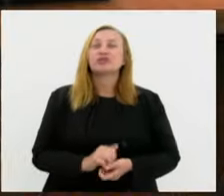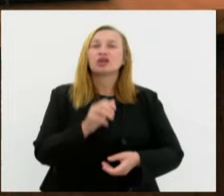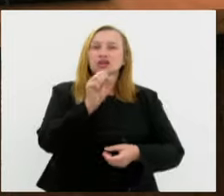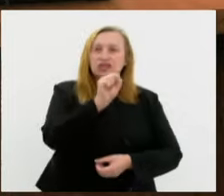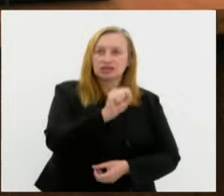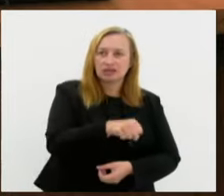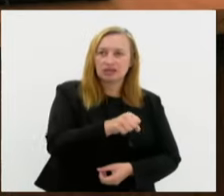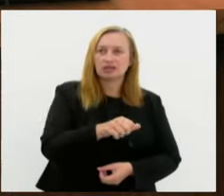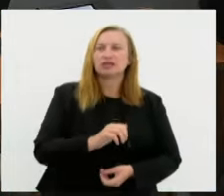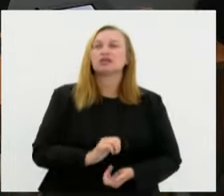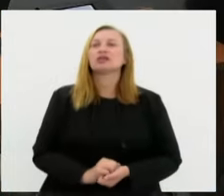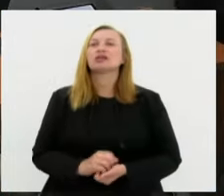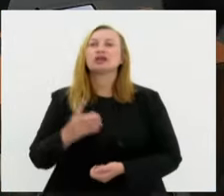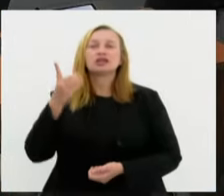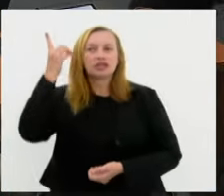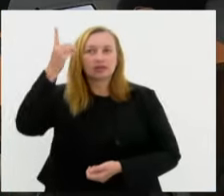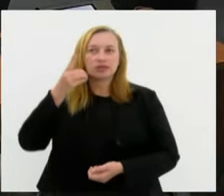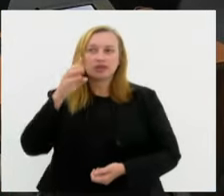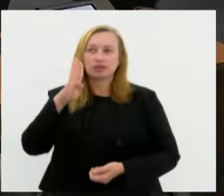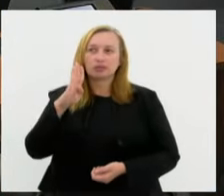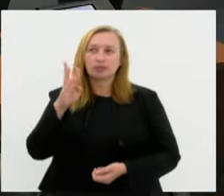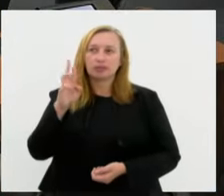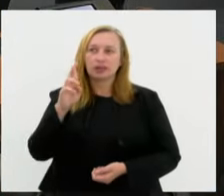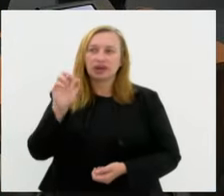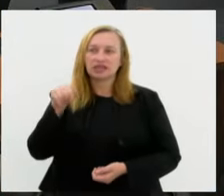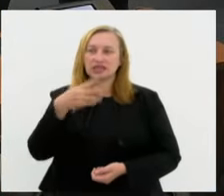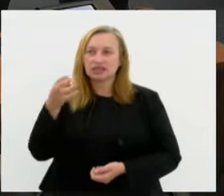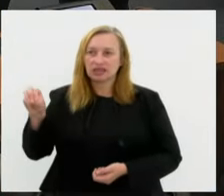Sim. Deputado Brazão.